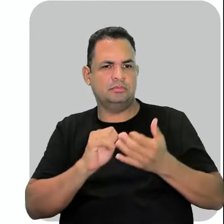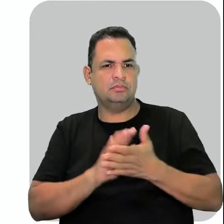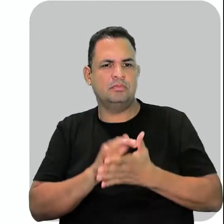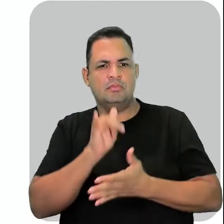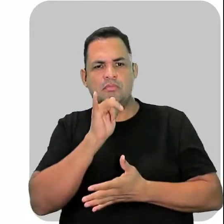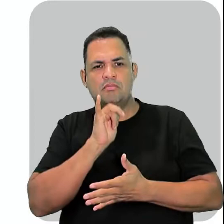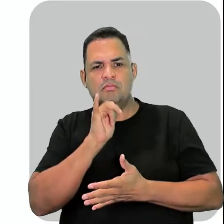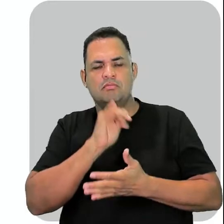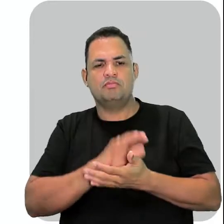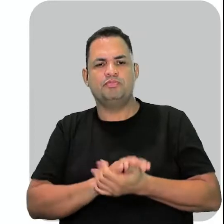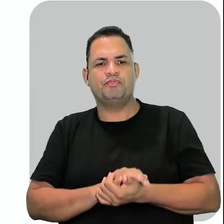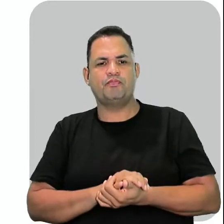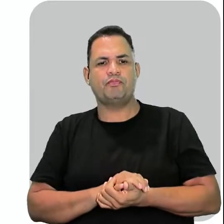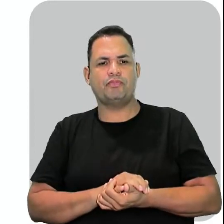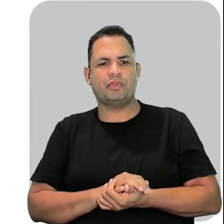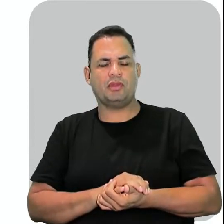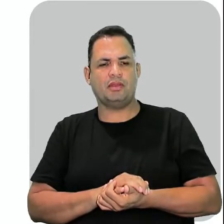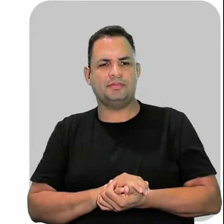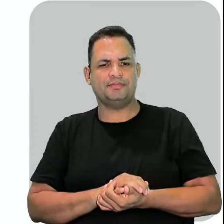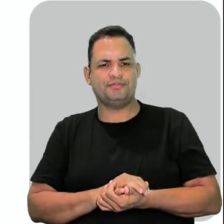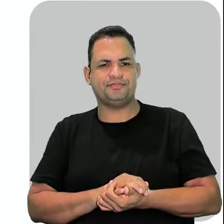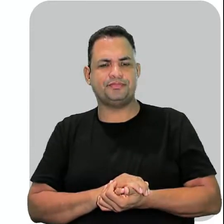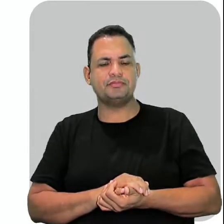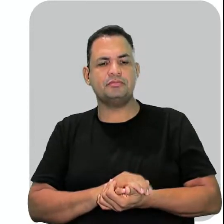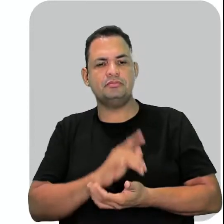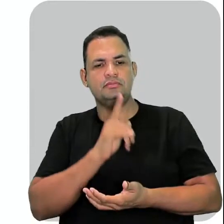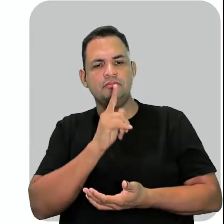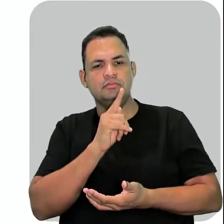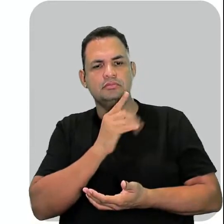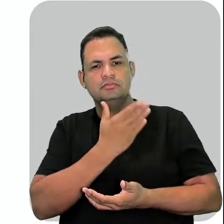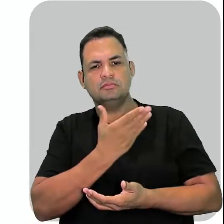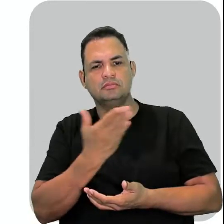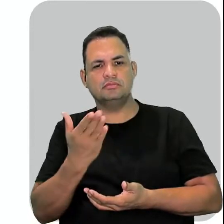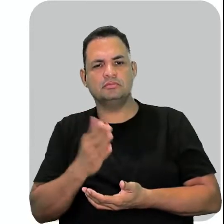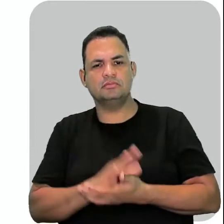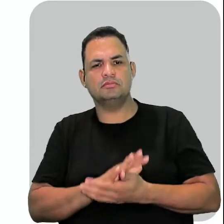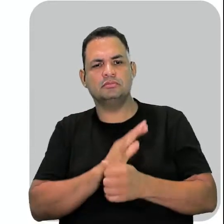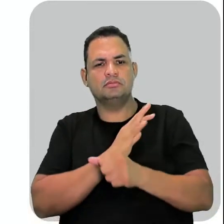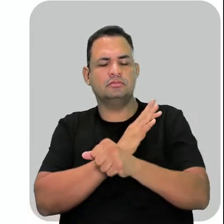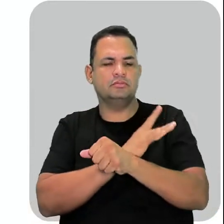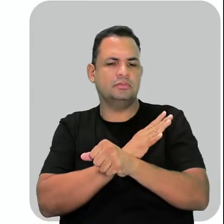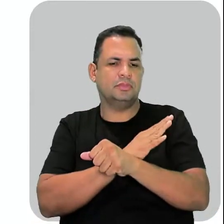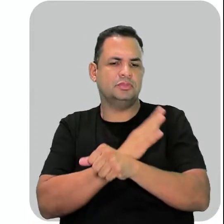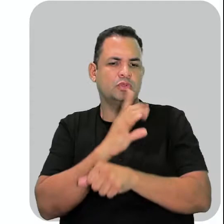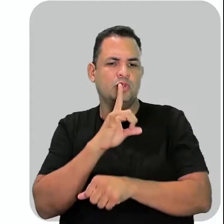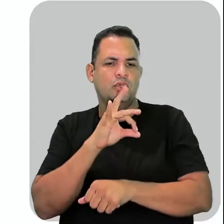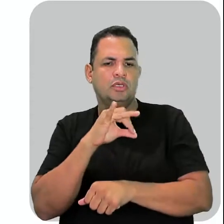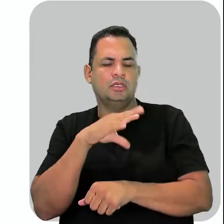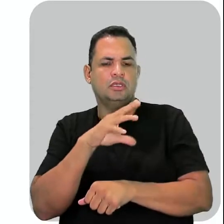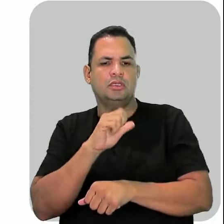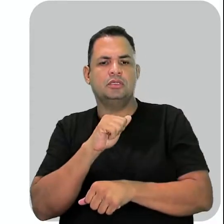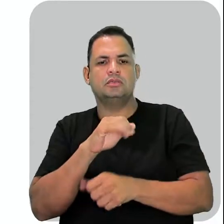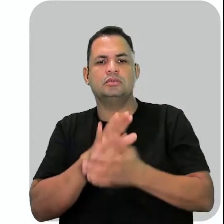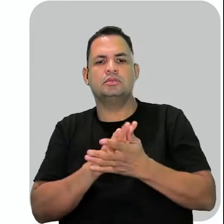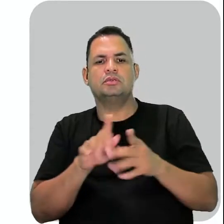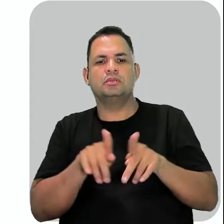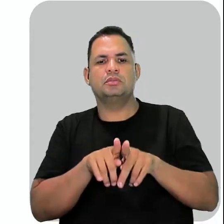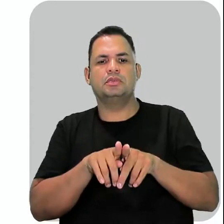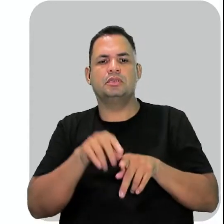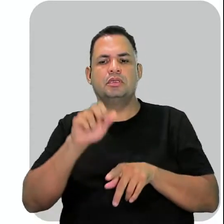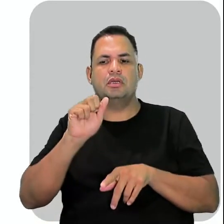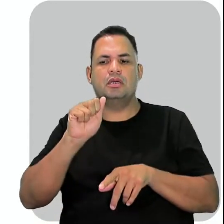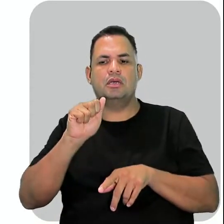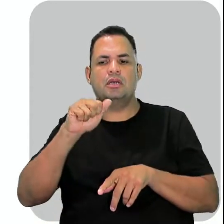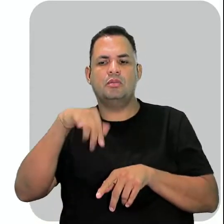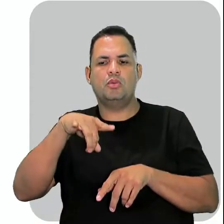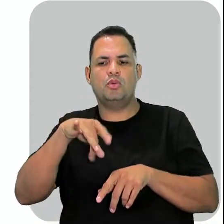por exemplo, nós temos aqui ó, a água, o ácido clorídrico e a amônia. Esses são